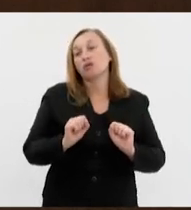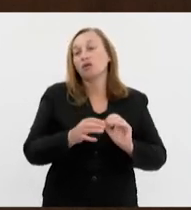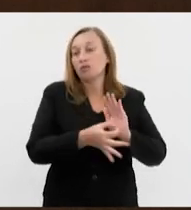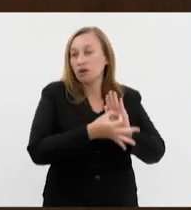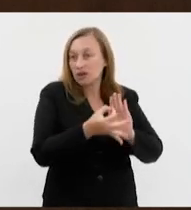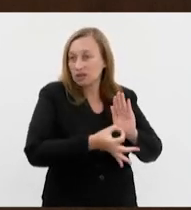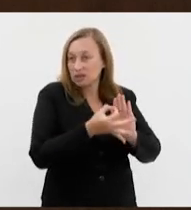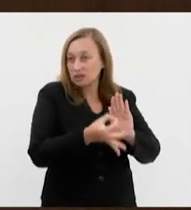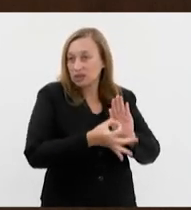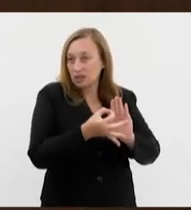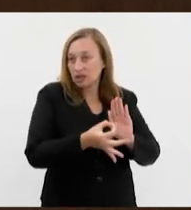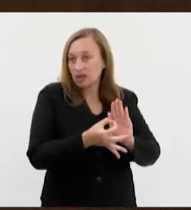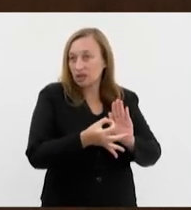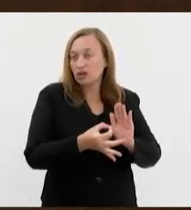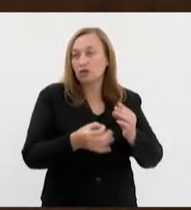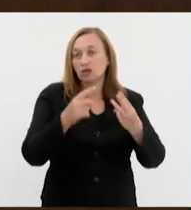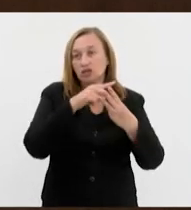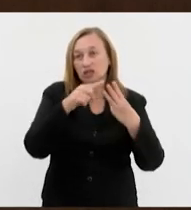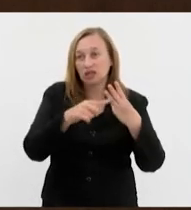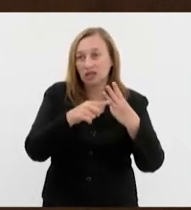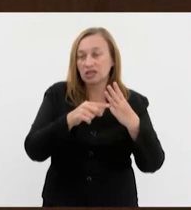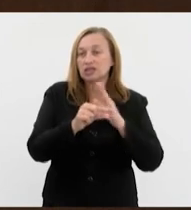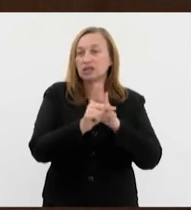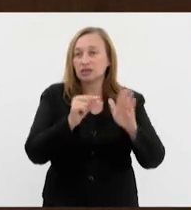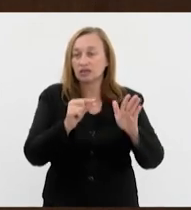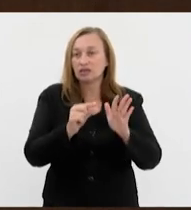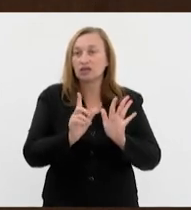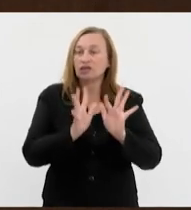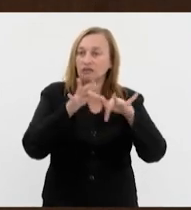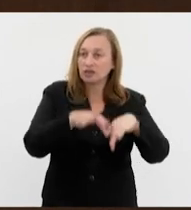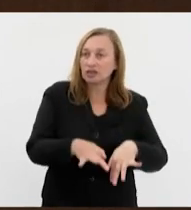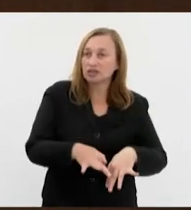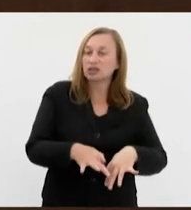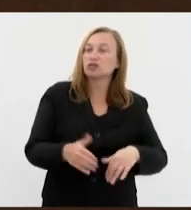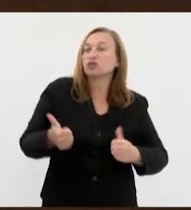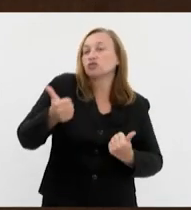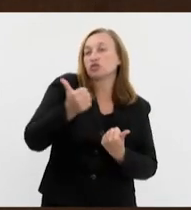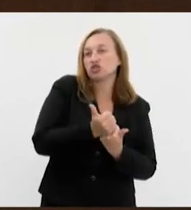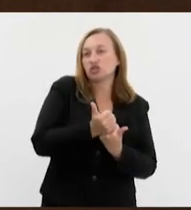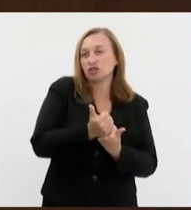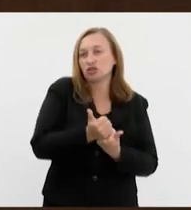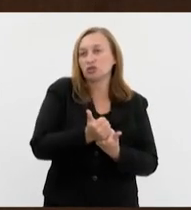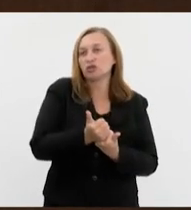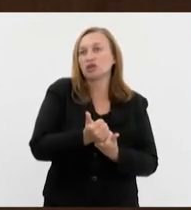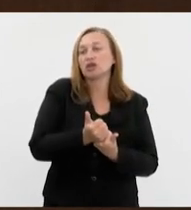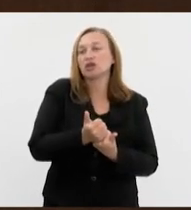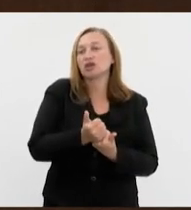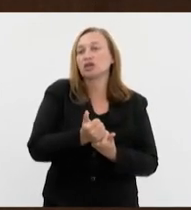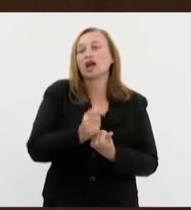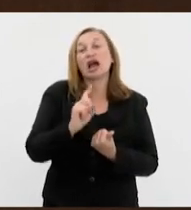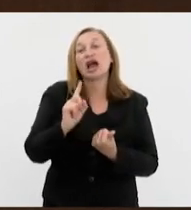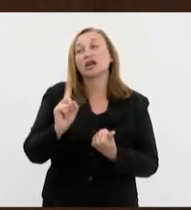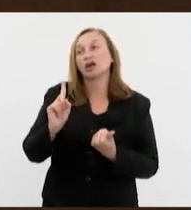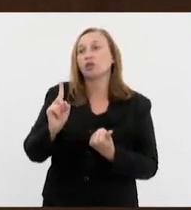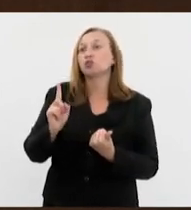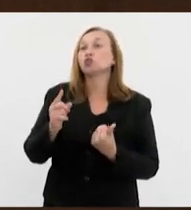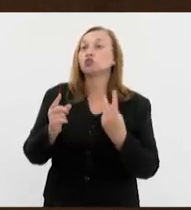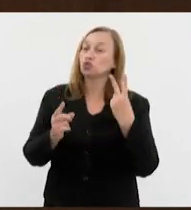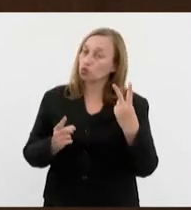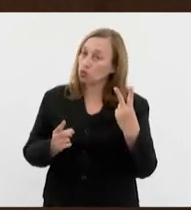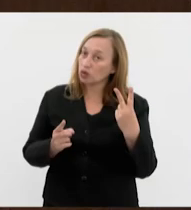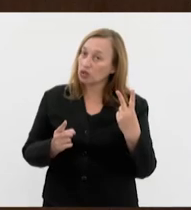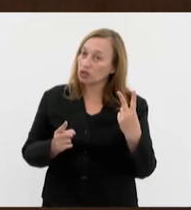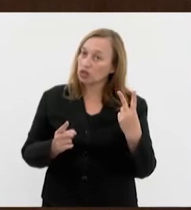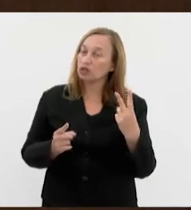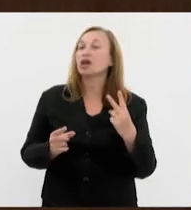parecer com três emendas, concluindo por substitutivo, e falo quais, aliás, duas emendas. Na verdade,